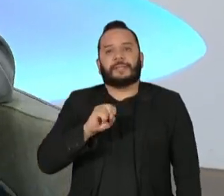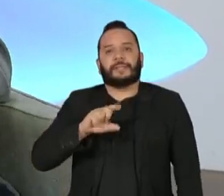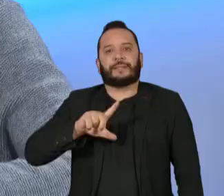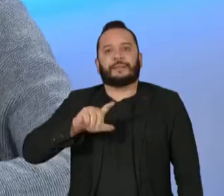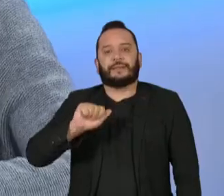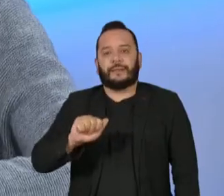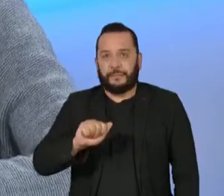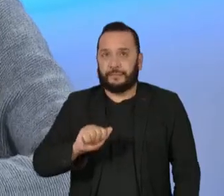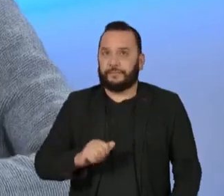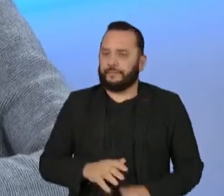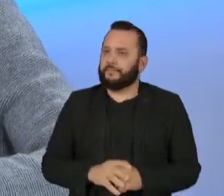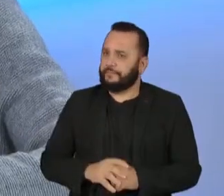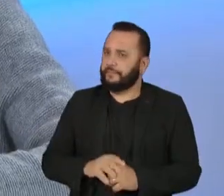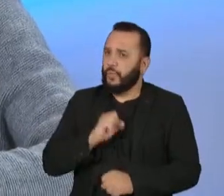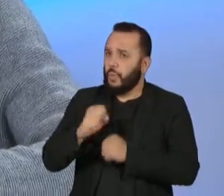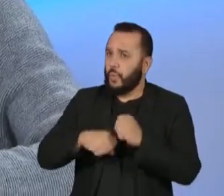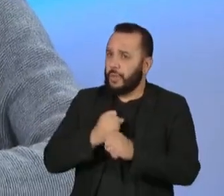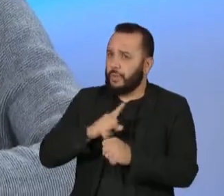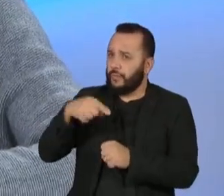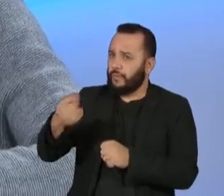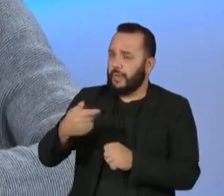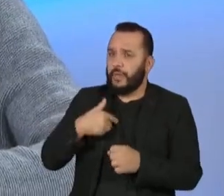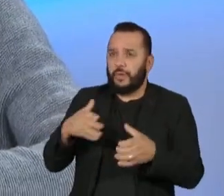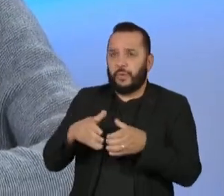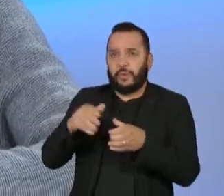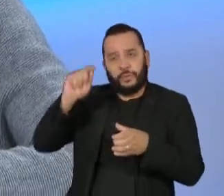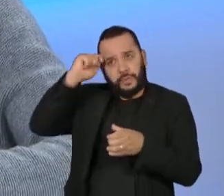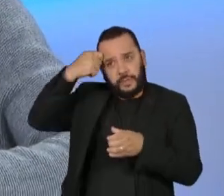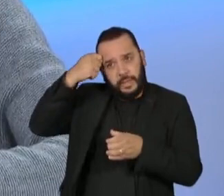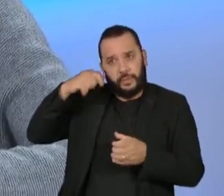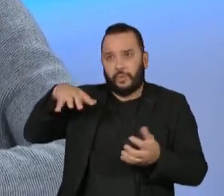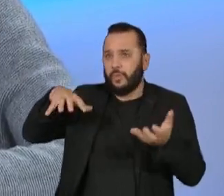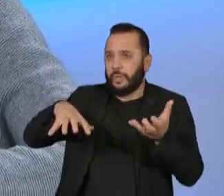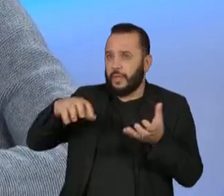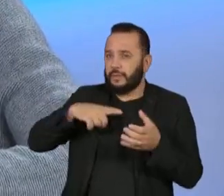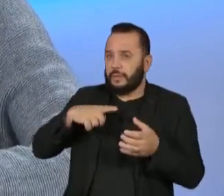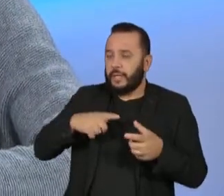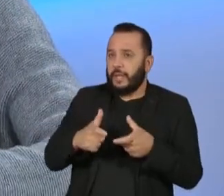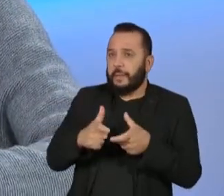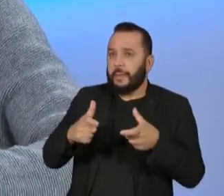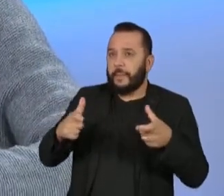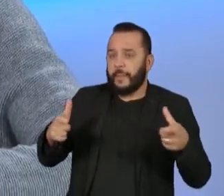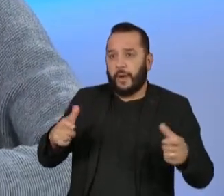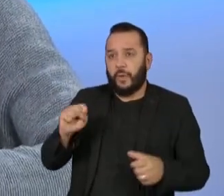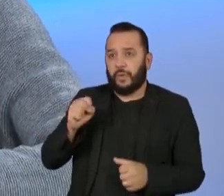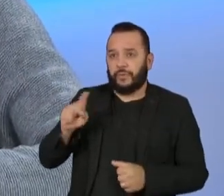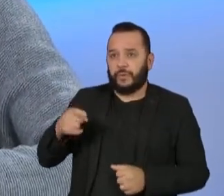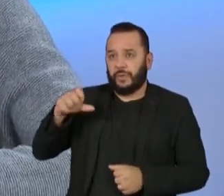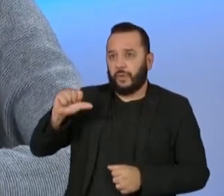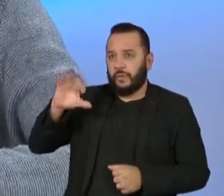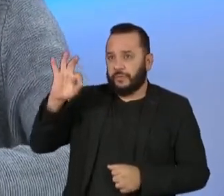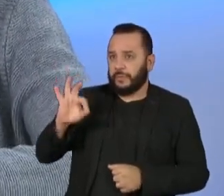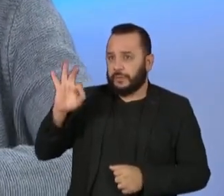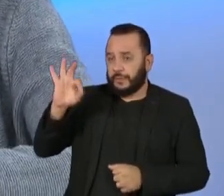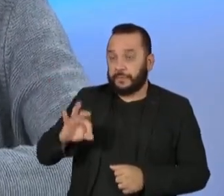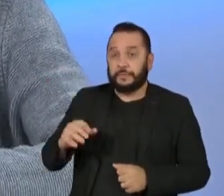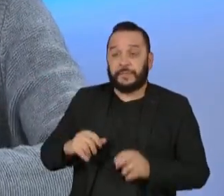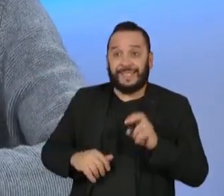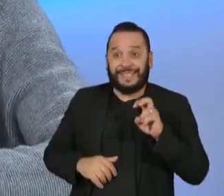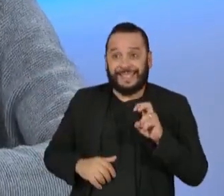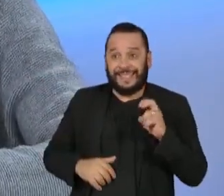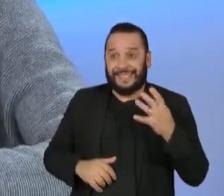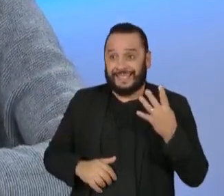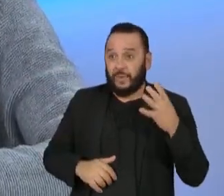Professor, a partir do ano que vem, a bancada negra no Congresso Nacional deve aumentar cerca de 8,9%. Dos